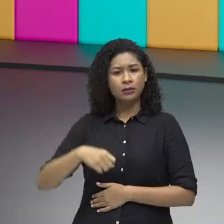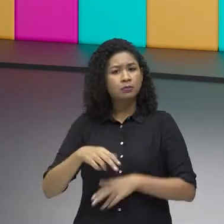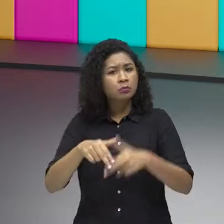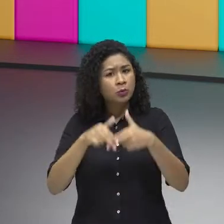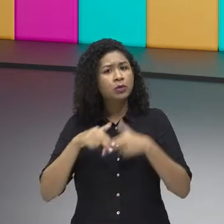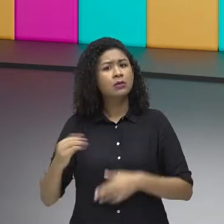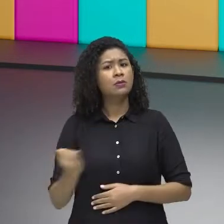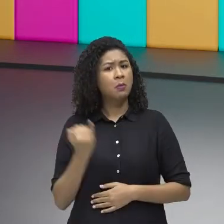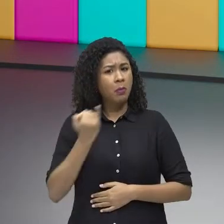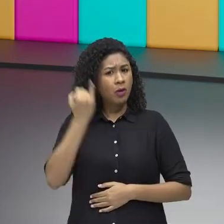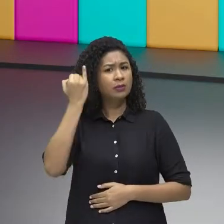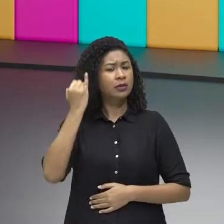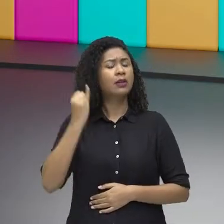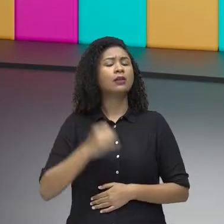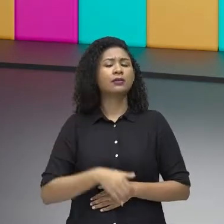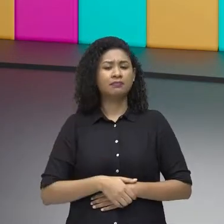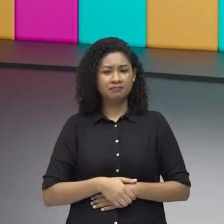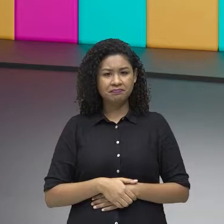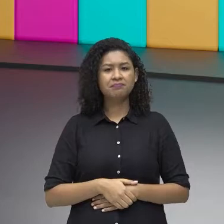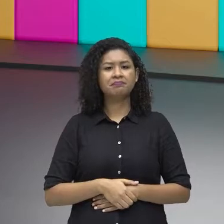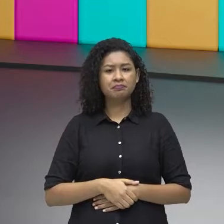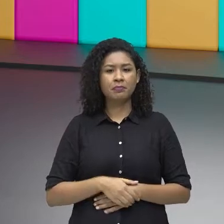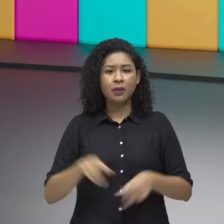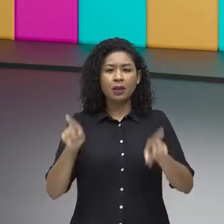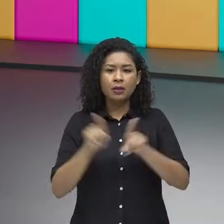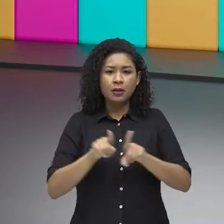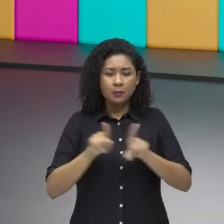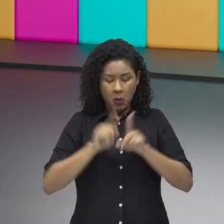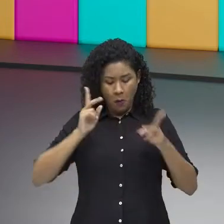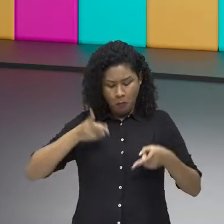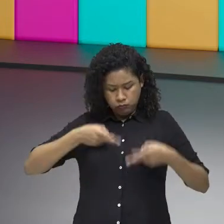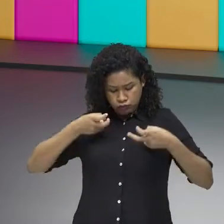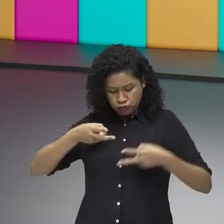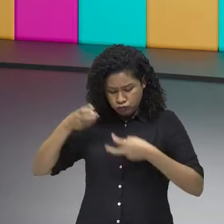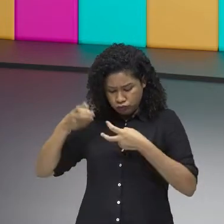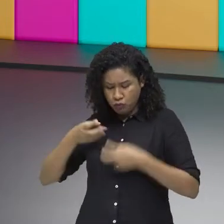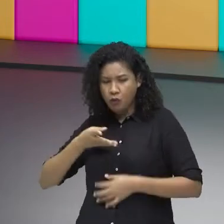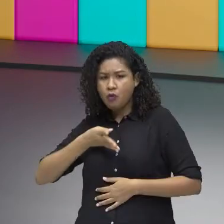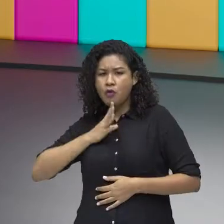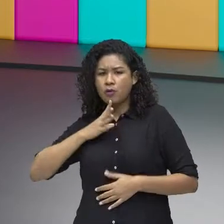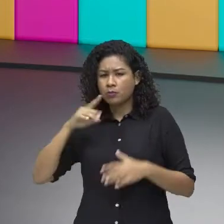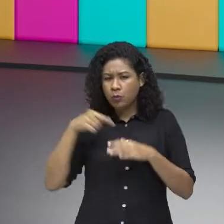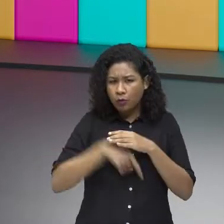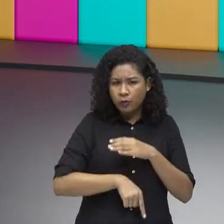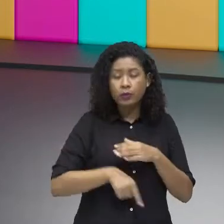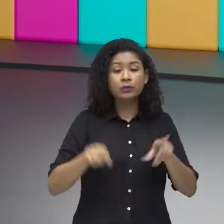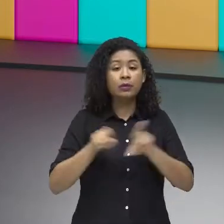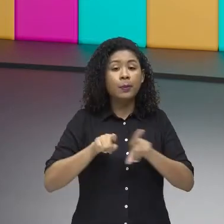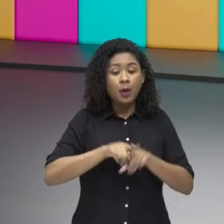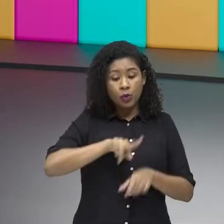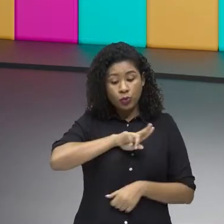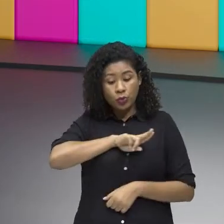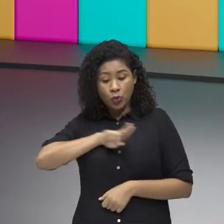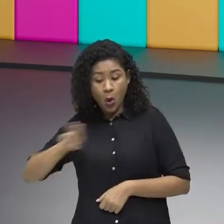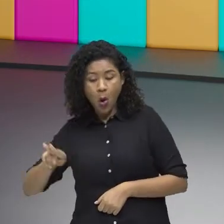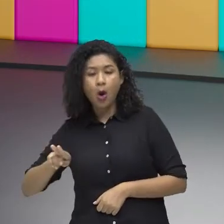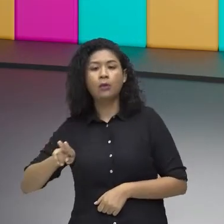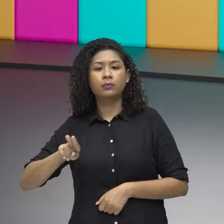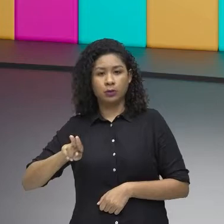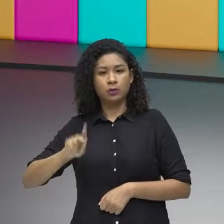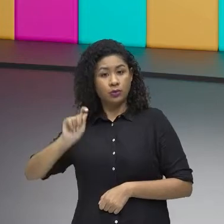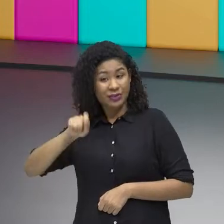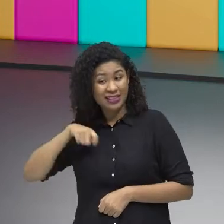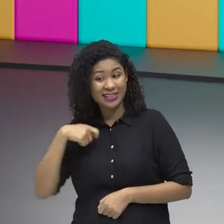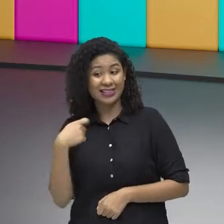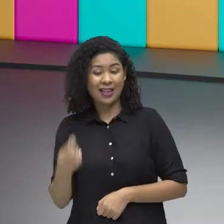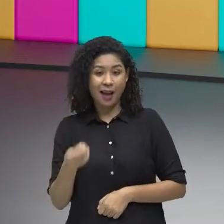nossos sentimentos. E também, além de reconhecer os nossos sentimentos, aprender a dar um nome para cada sentimento. Isso aí